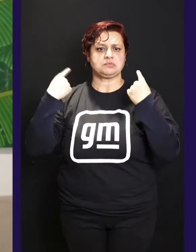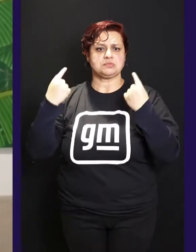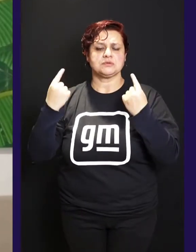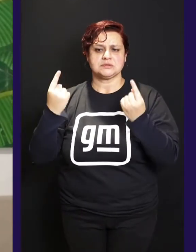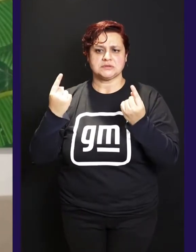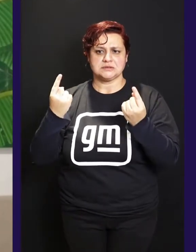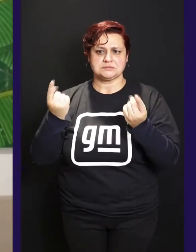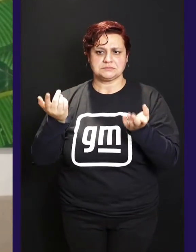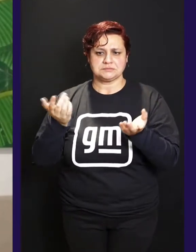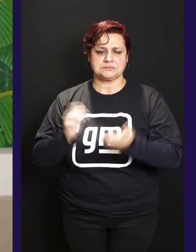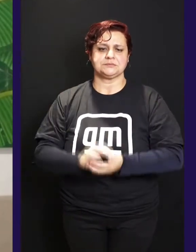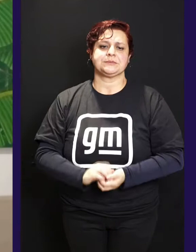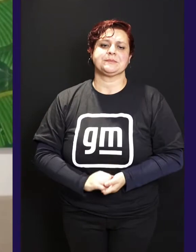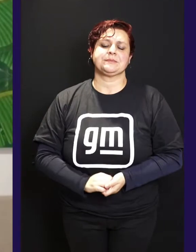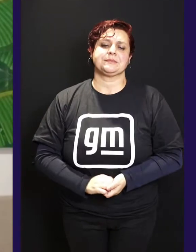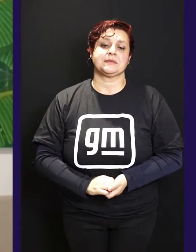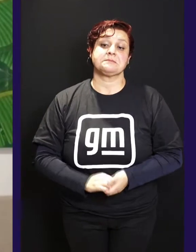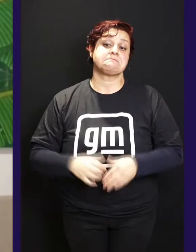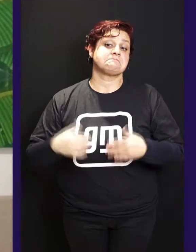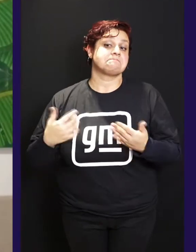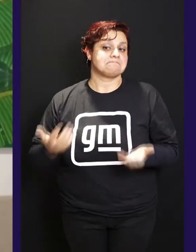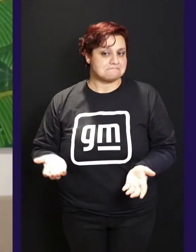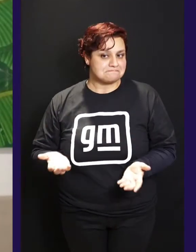sofrer. E, bom,